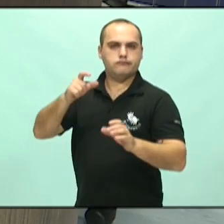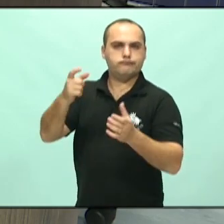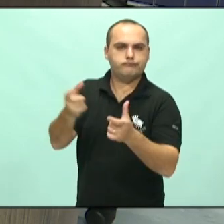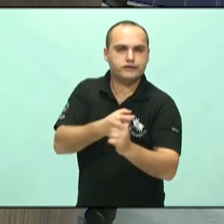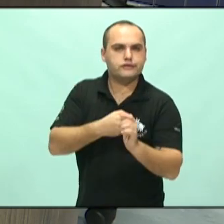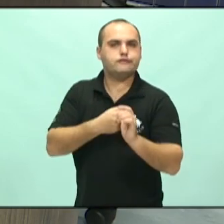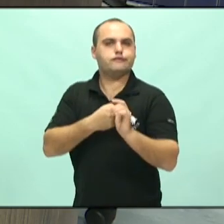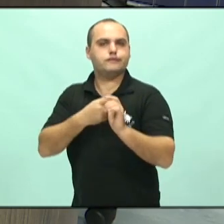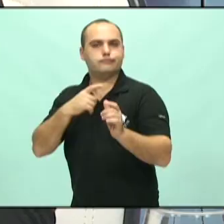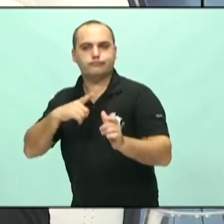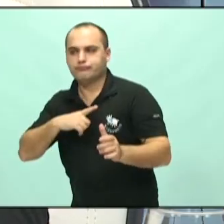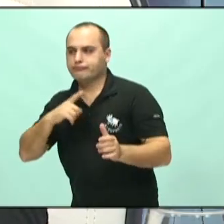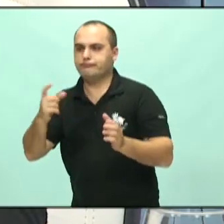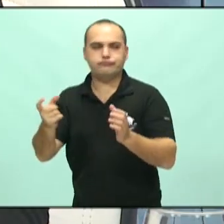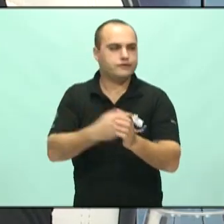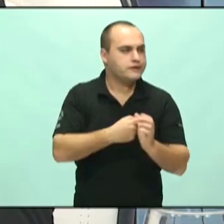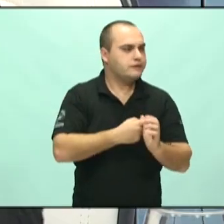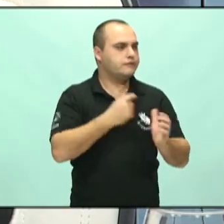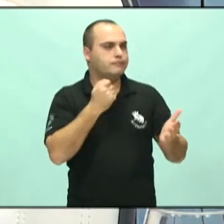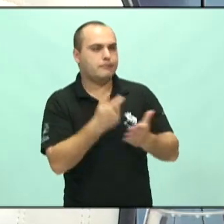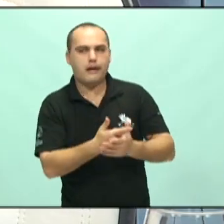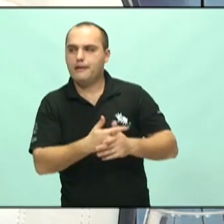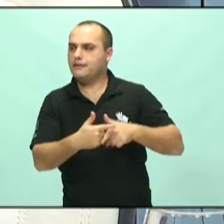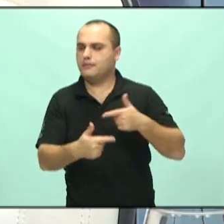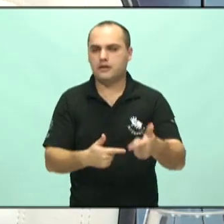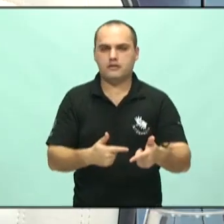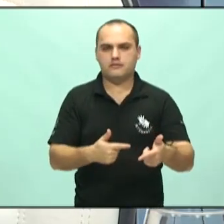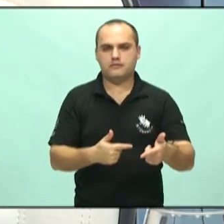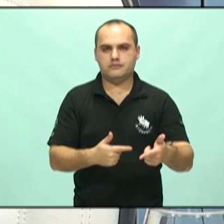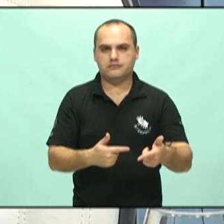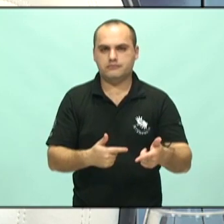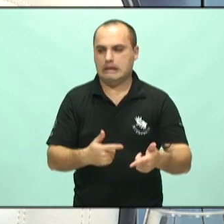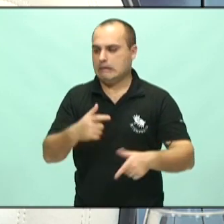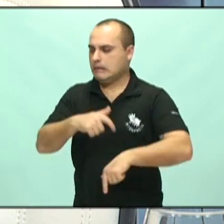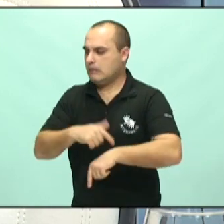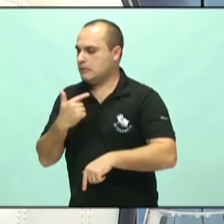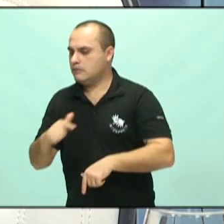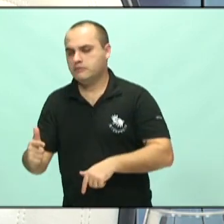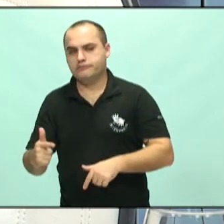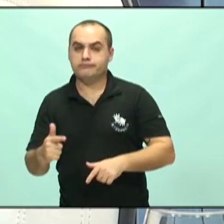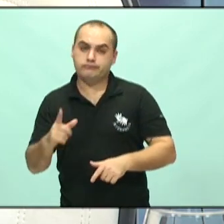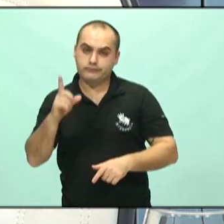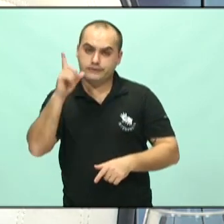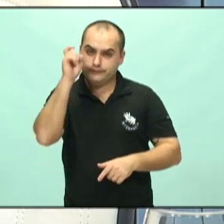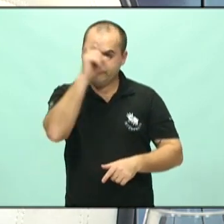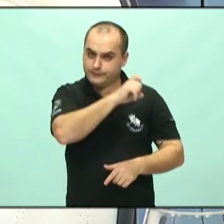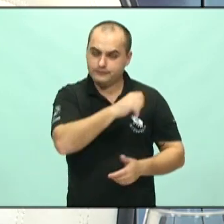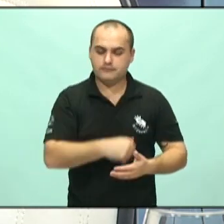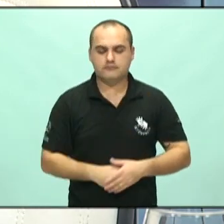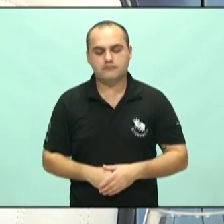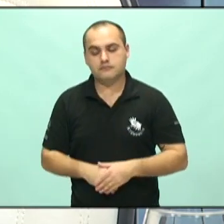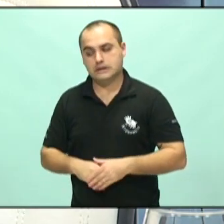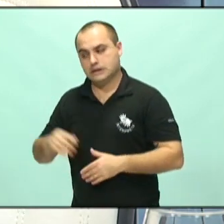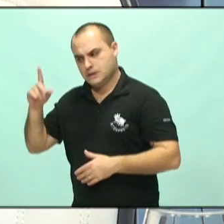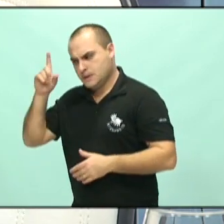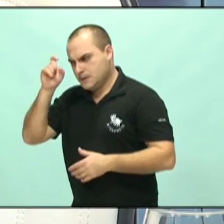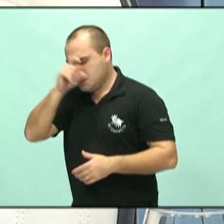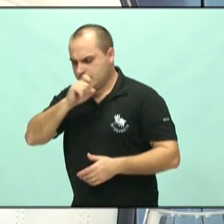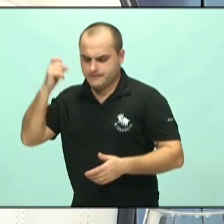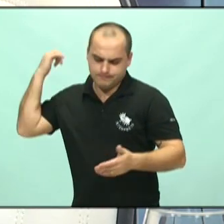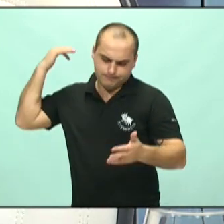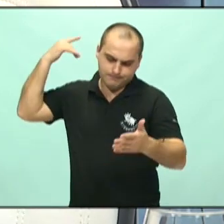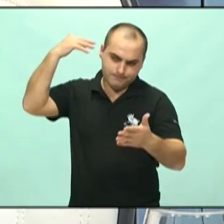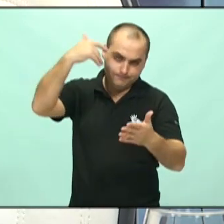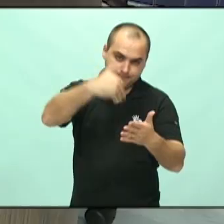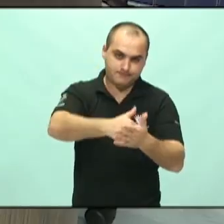trabalhar, pagar conta, né, fica difícil. Então, a dificuldade, ela existe desde sempre, mas aí a gente conta com toda